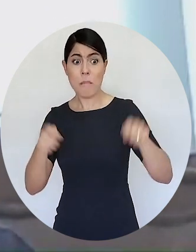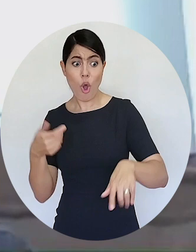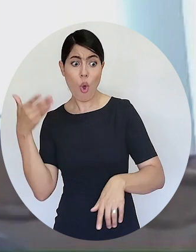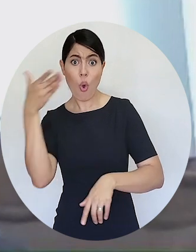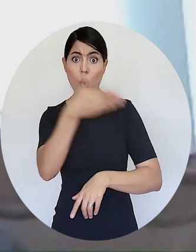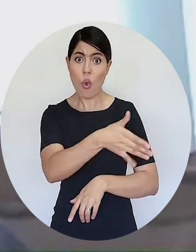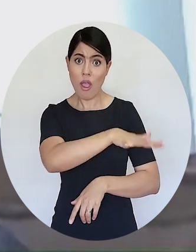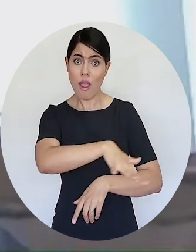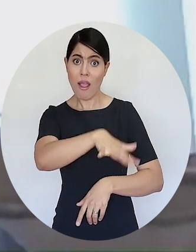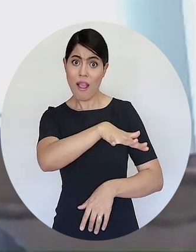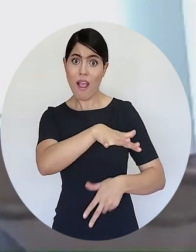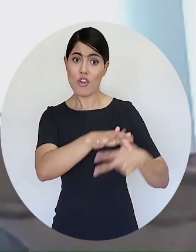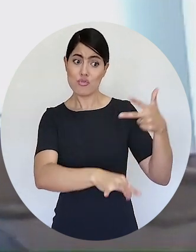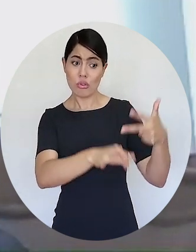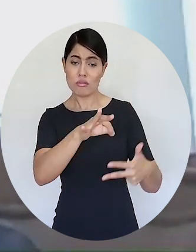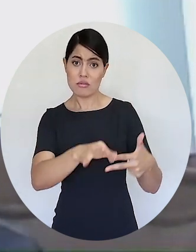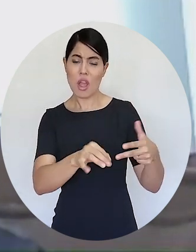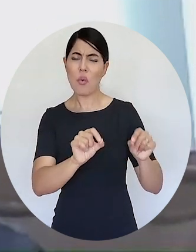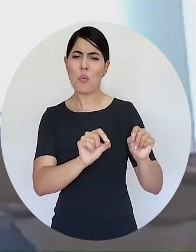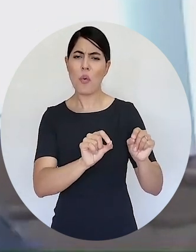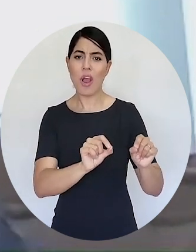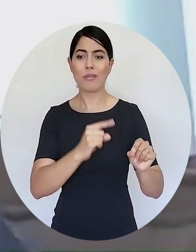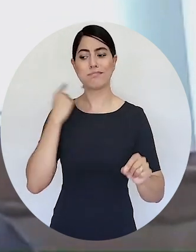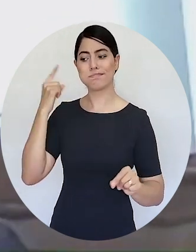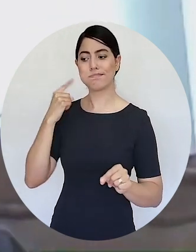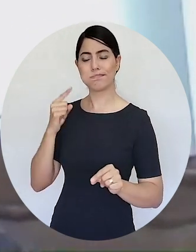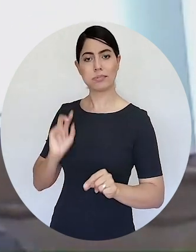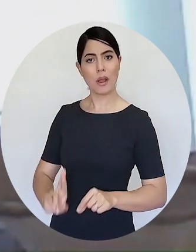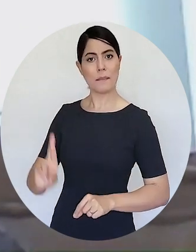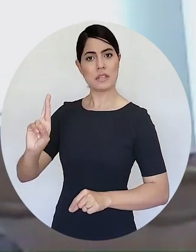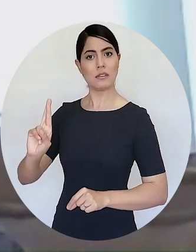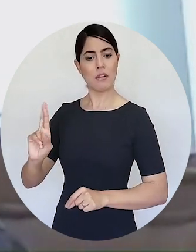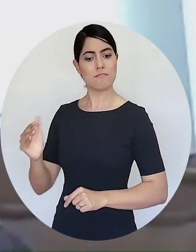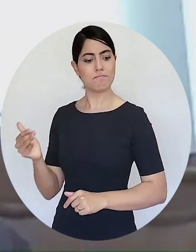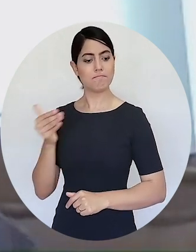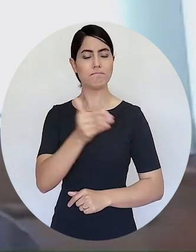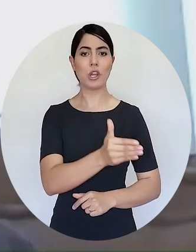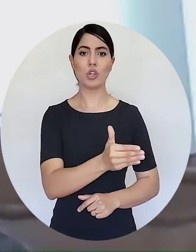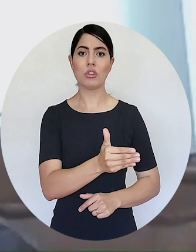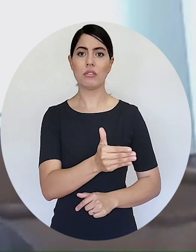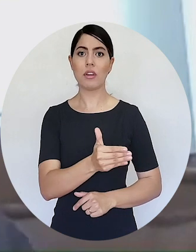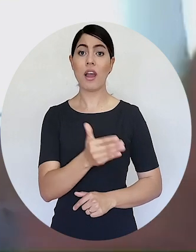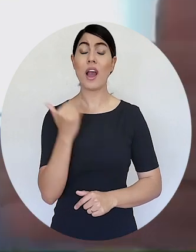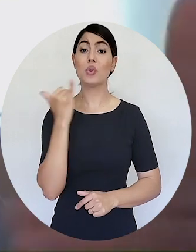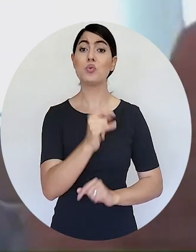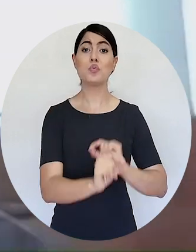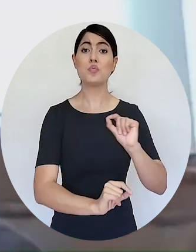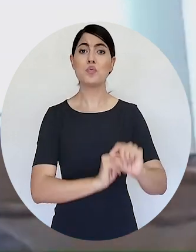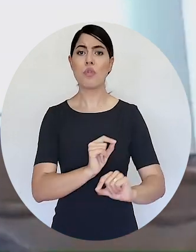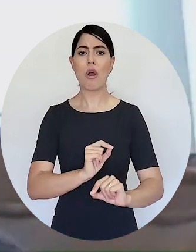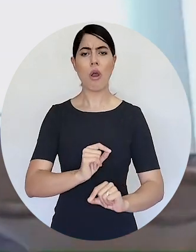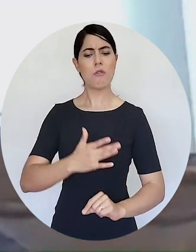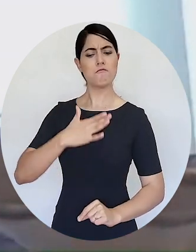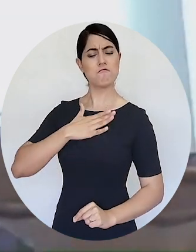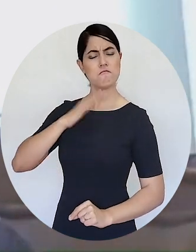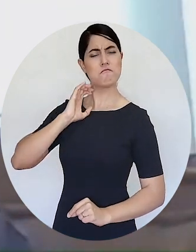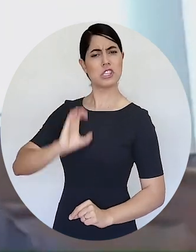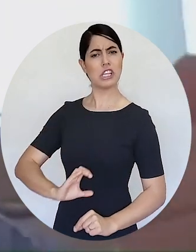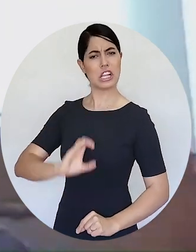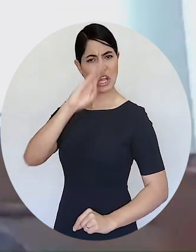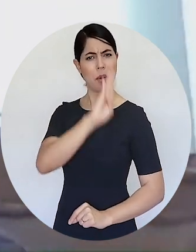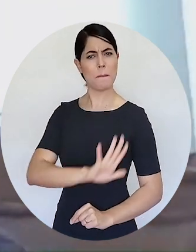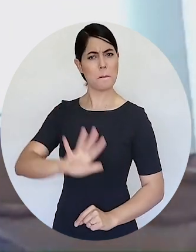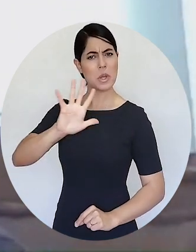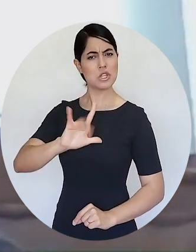recorrer ao Poder Judiciário, através dos seus advogados e advogadas, para dizer: eu sou um cidadão brasileiro, eu sou